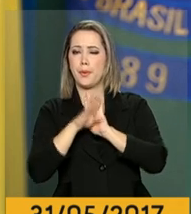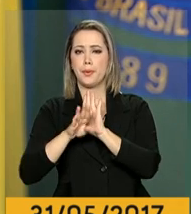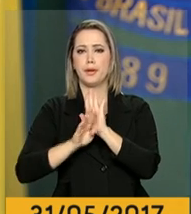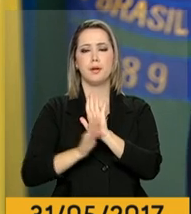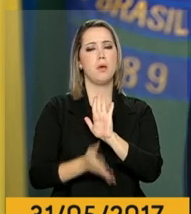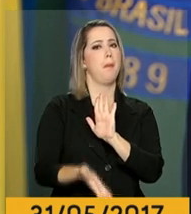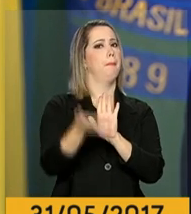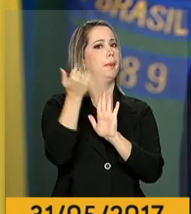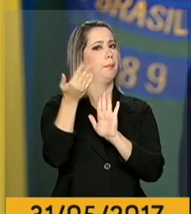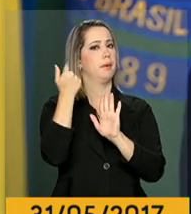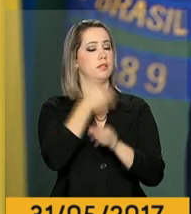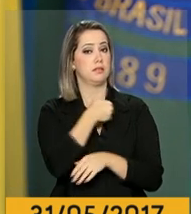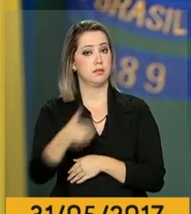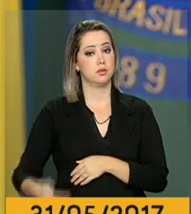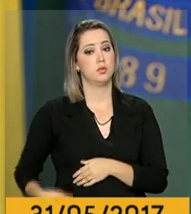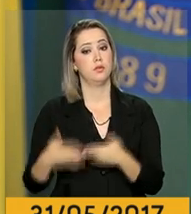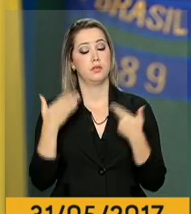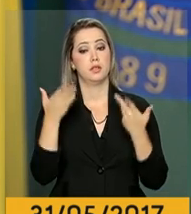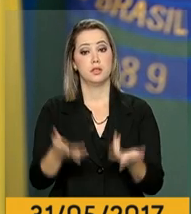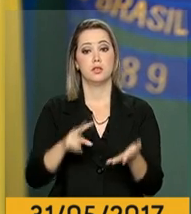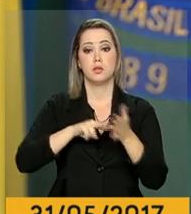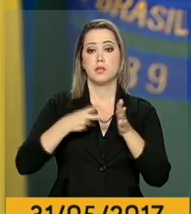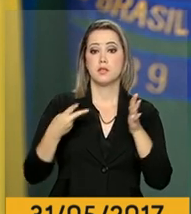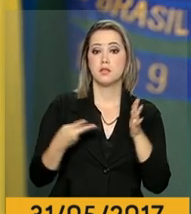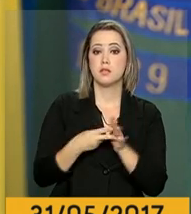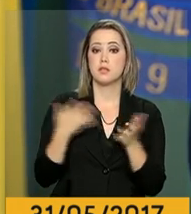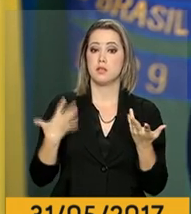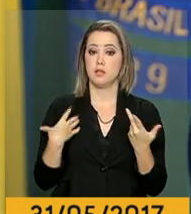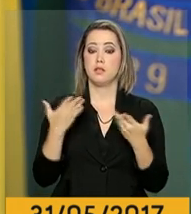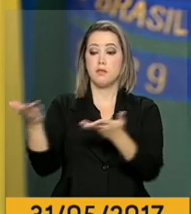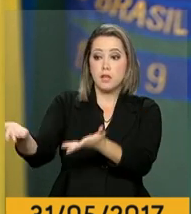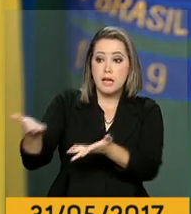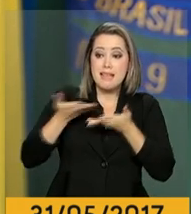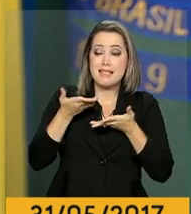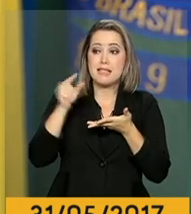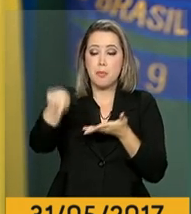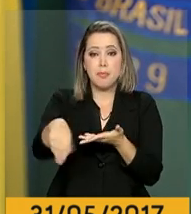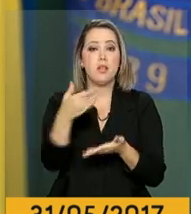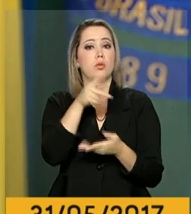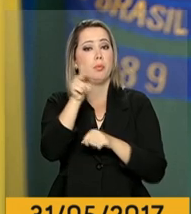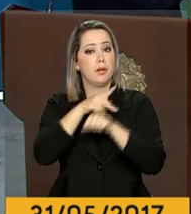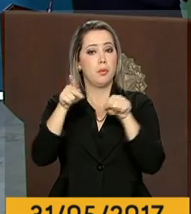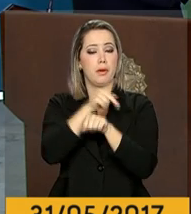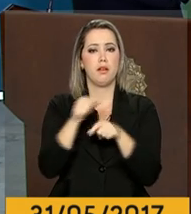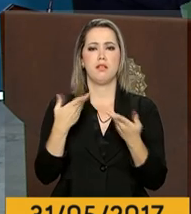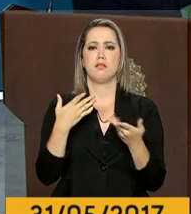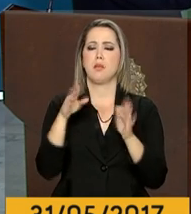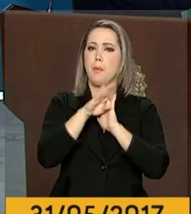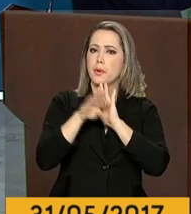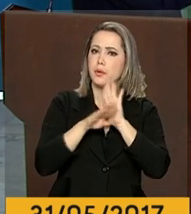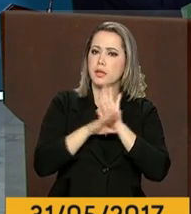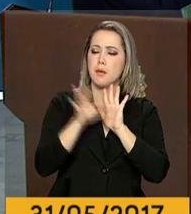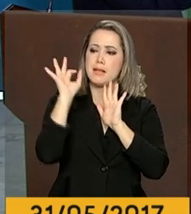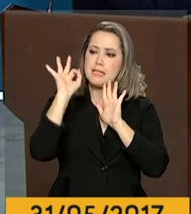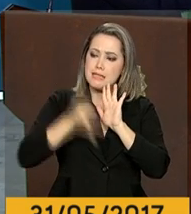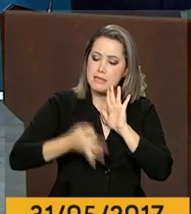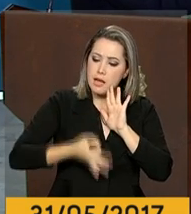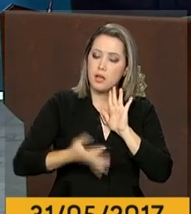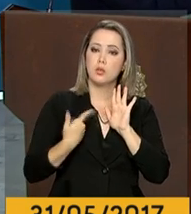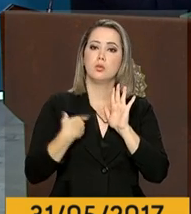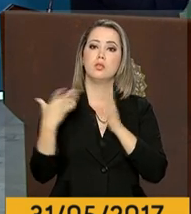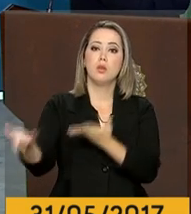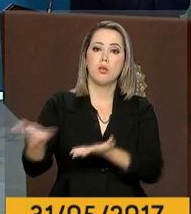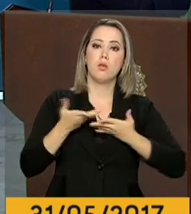iniciou neste governo. Ou seja, um governo acolhido pelo país, um governo, programa do governo, acolhido